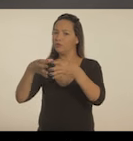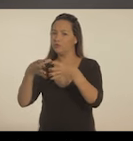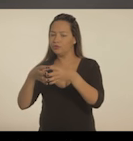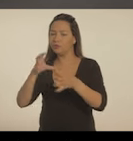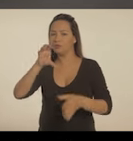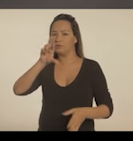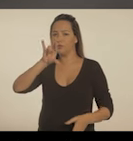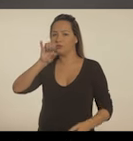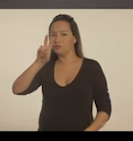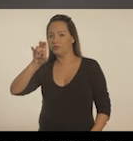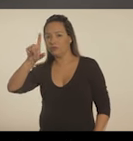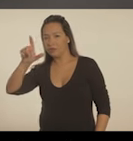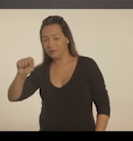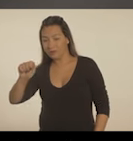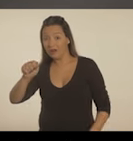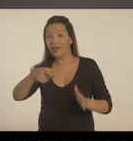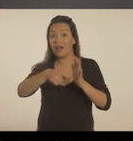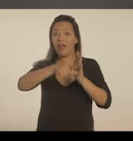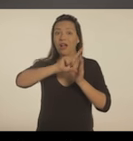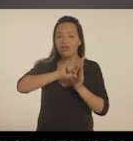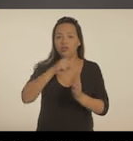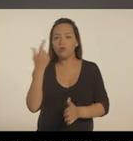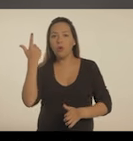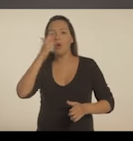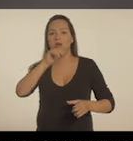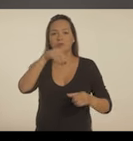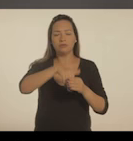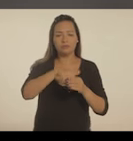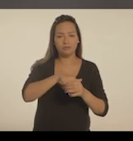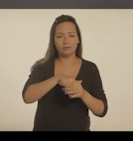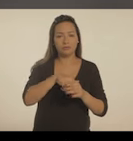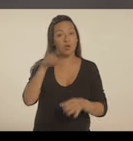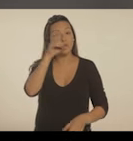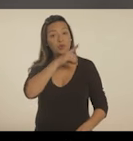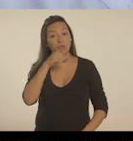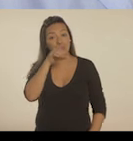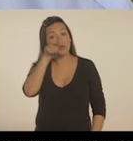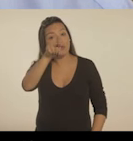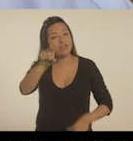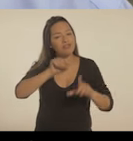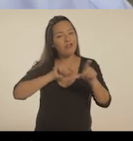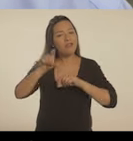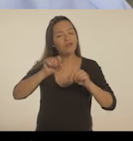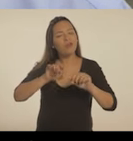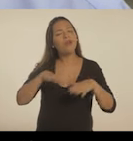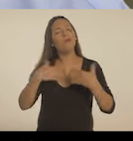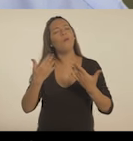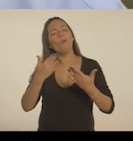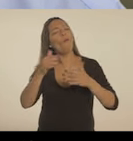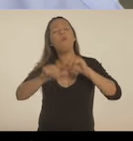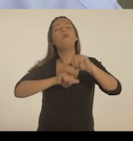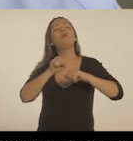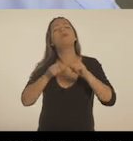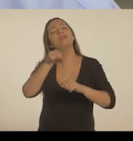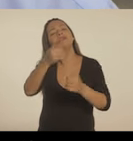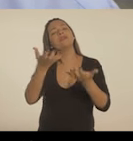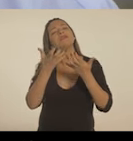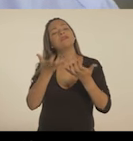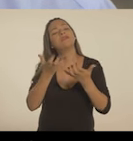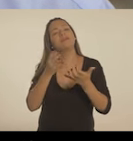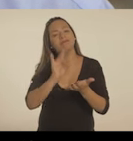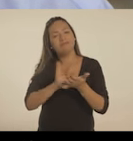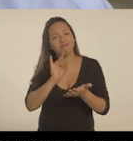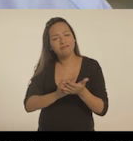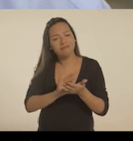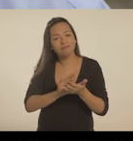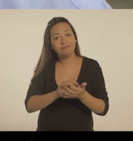Crivella. Estão dividindo cargos e loteando a prefeitura, antes mesmo de ganharem a eleição. Domingo, você vai escolher qual mudança você quer.